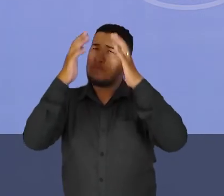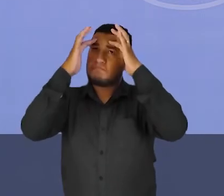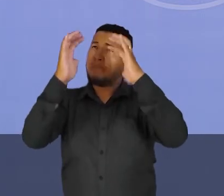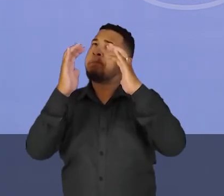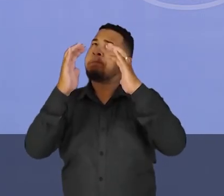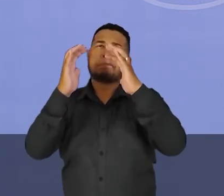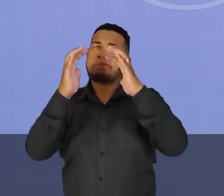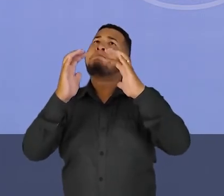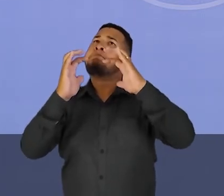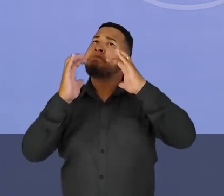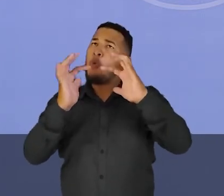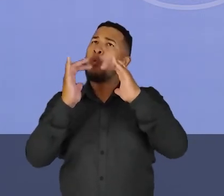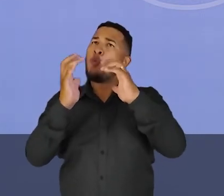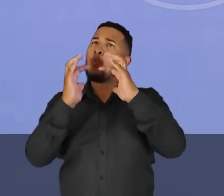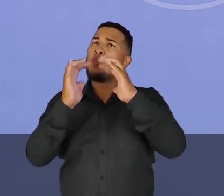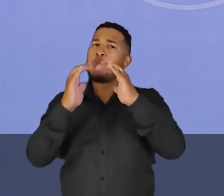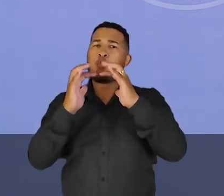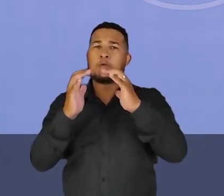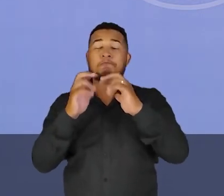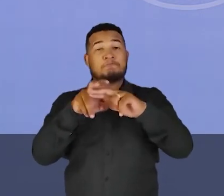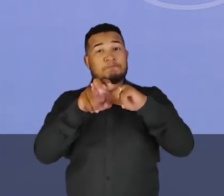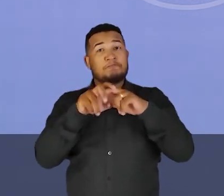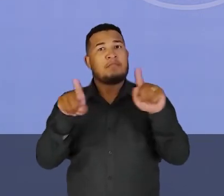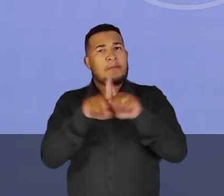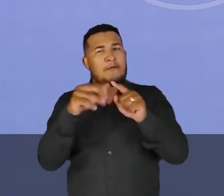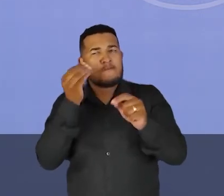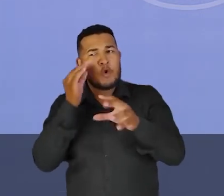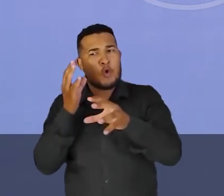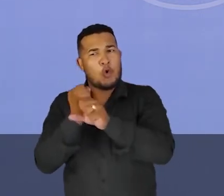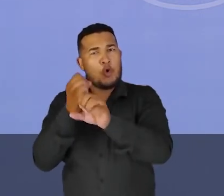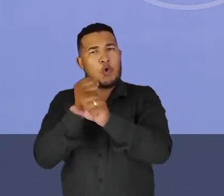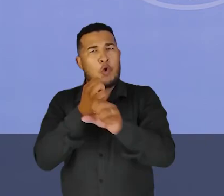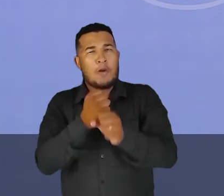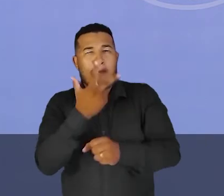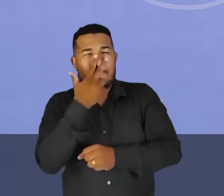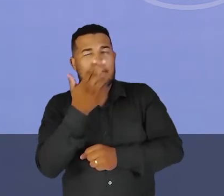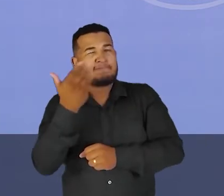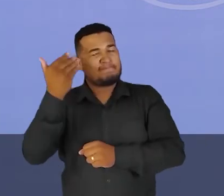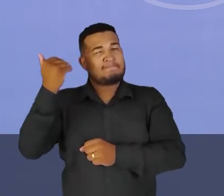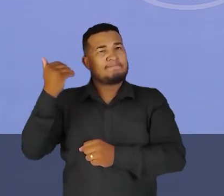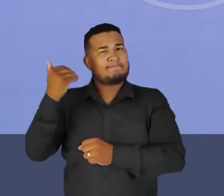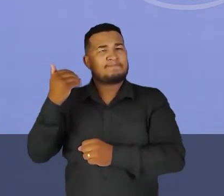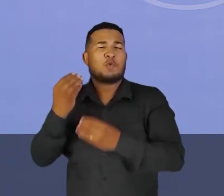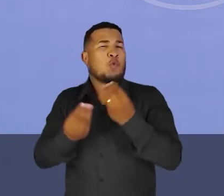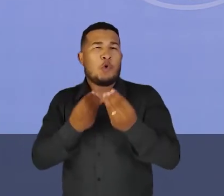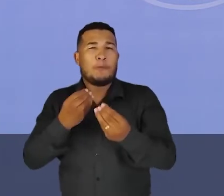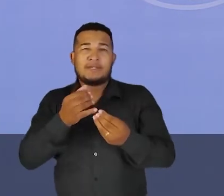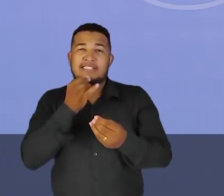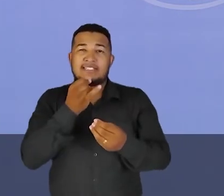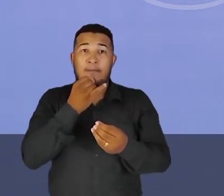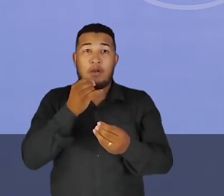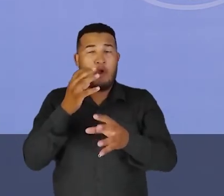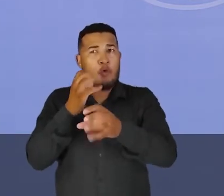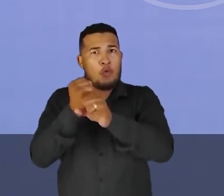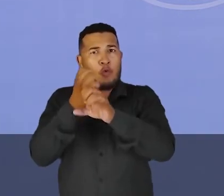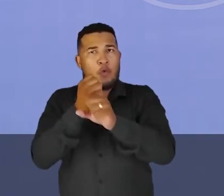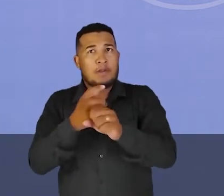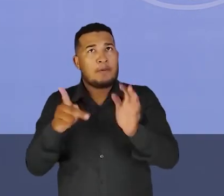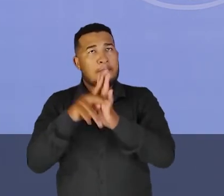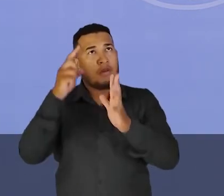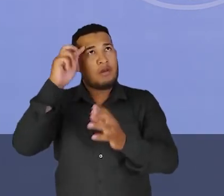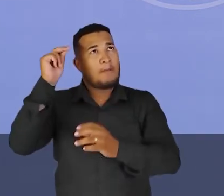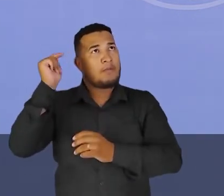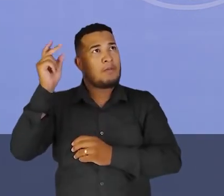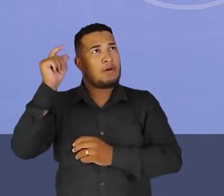trabalhar. É interessante também você fazer contas à moda antiga. Como assim, professora? Fazer contas de